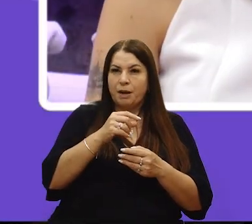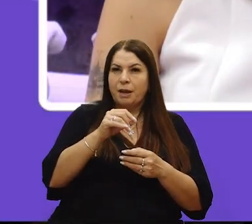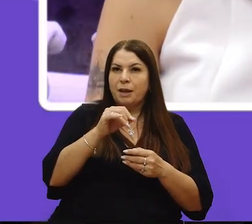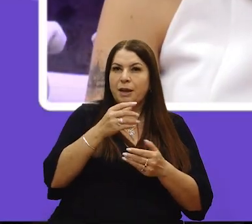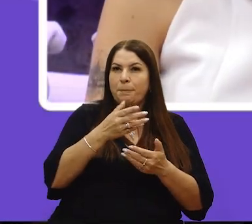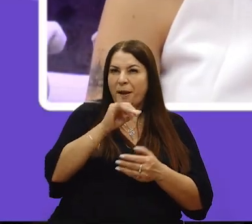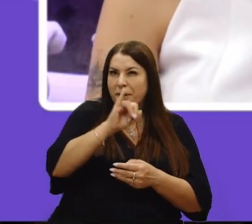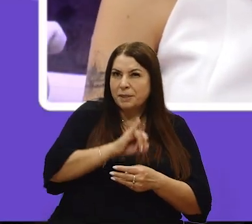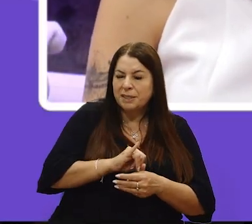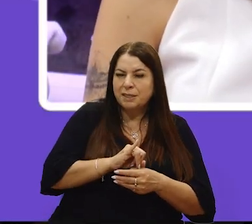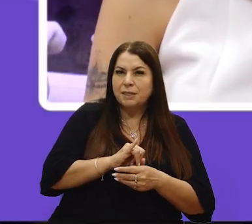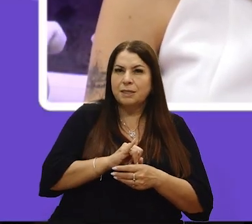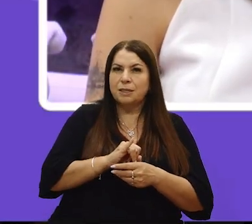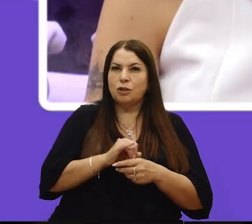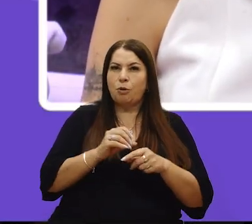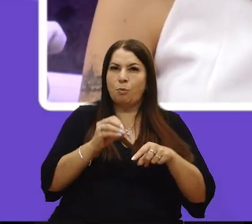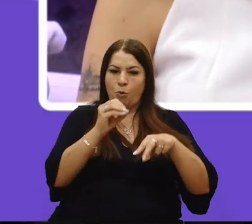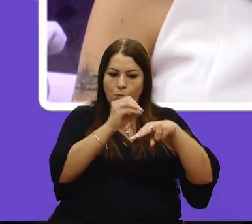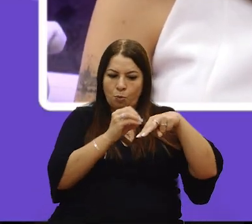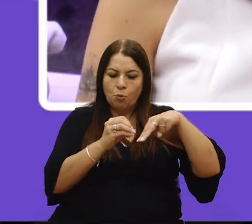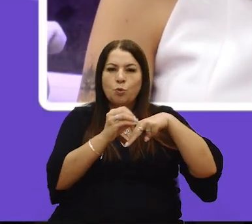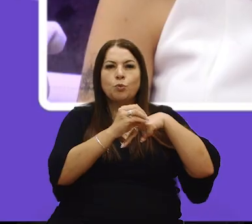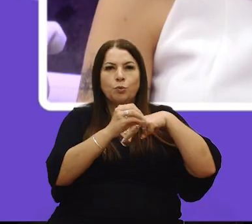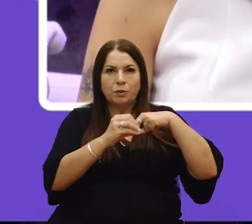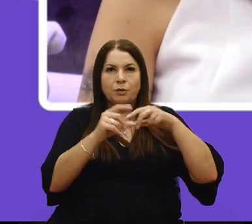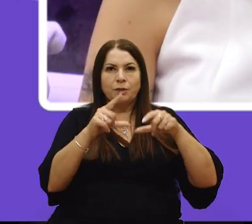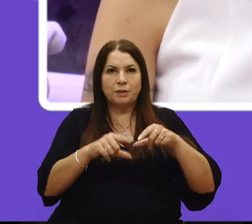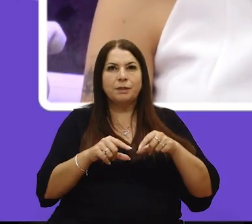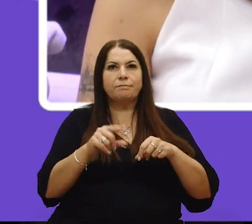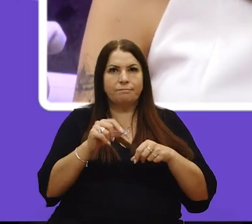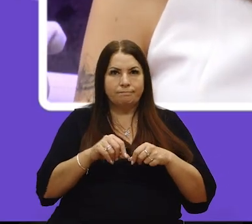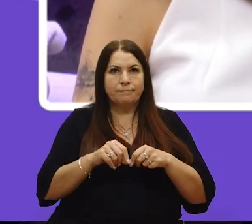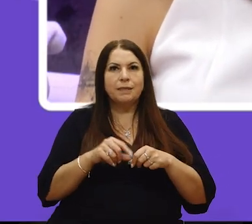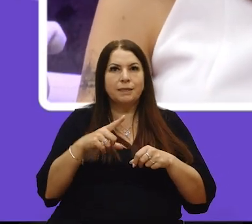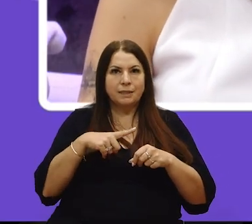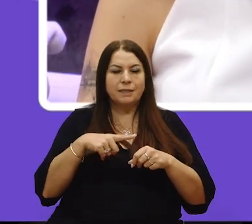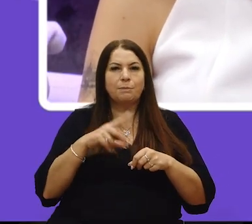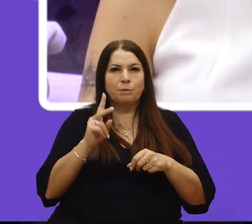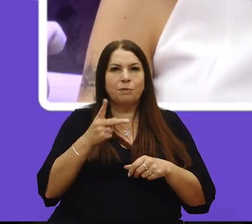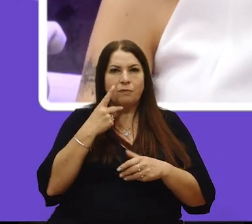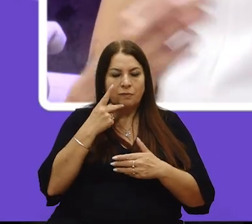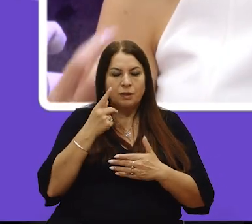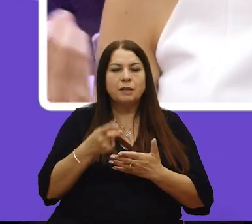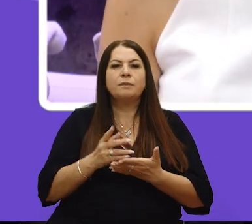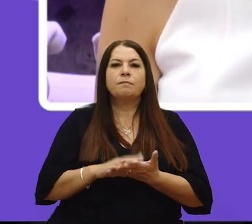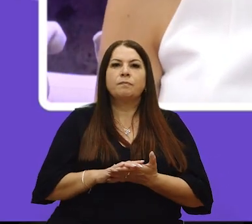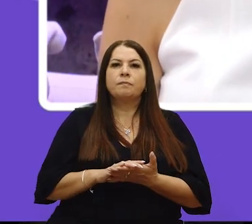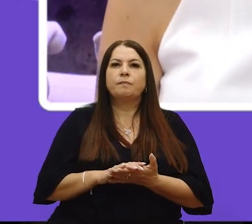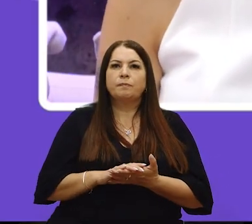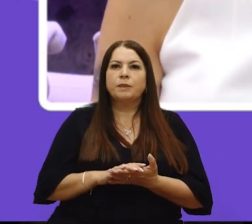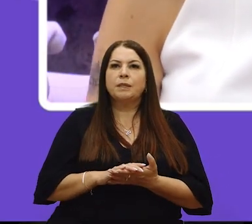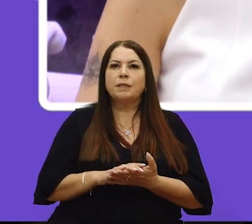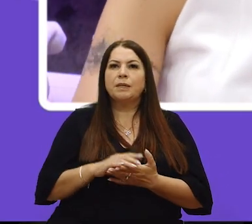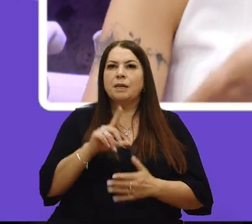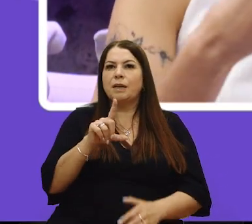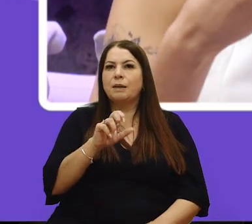dificuldade para perder peso, como é uma gordura muito localizada, assim. Tem, Cris. É importante tu falar até, porque a gente sempre bate nessa tecla, né, Bru?